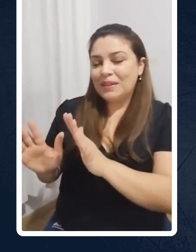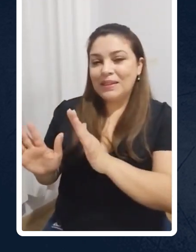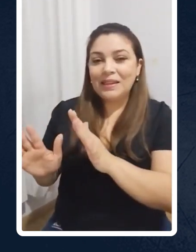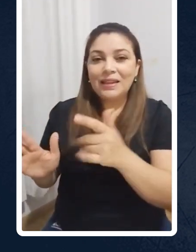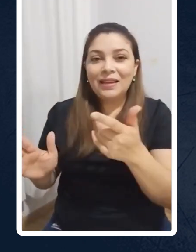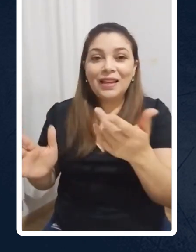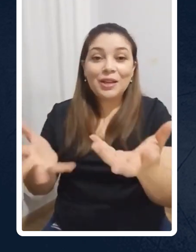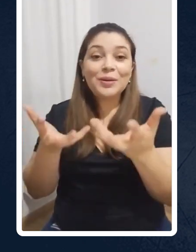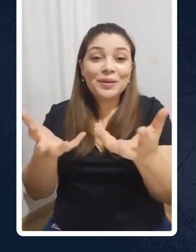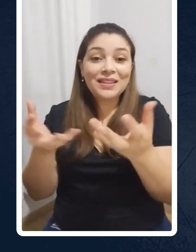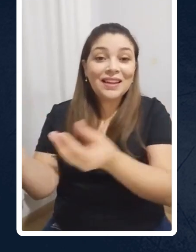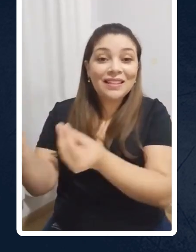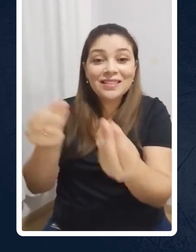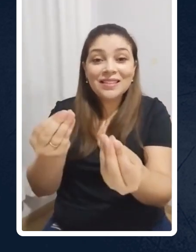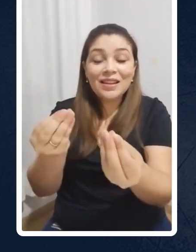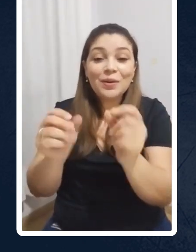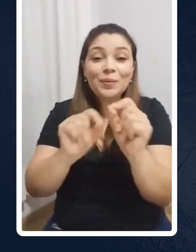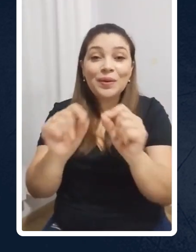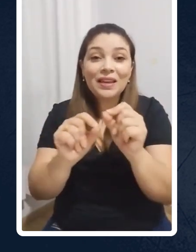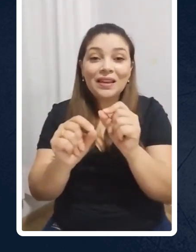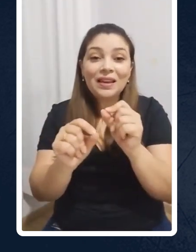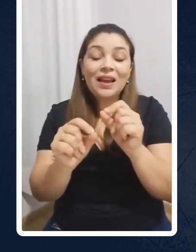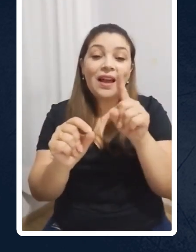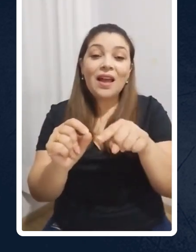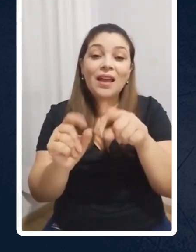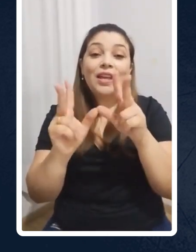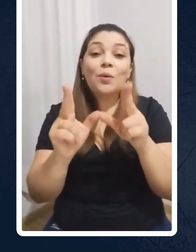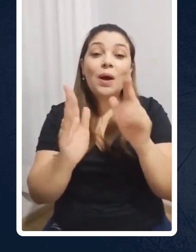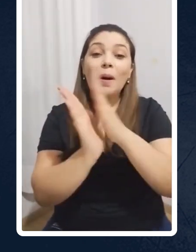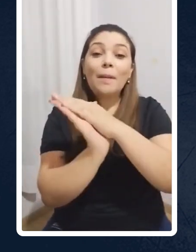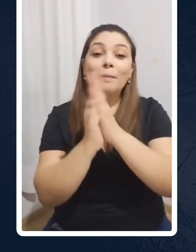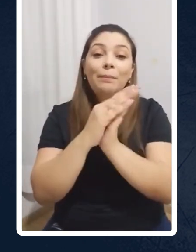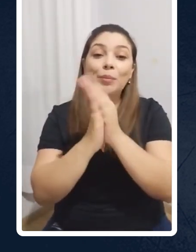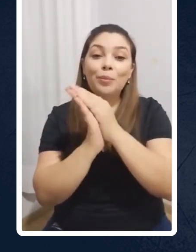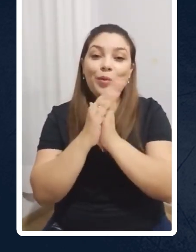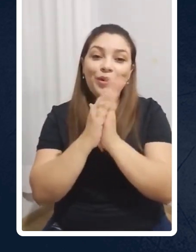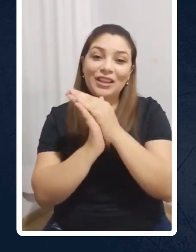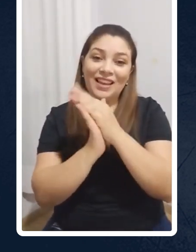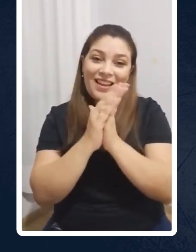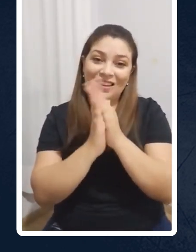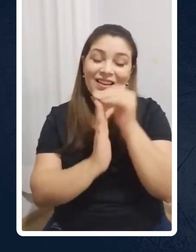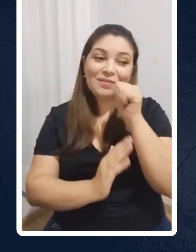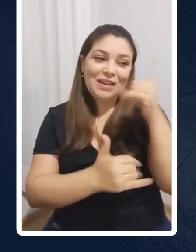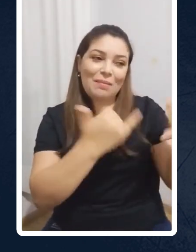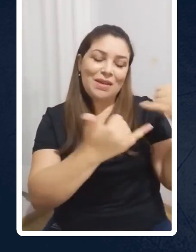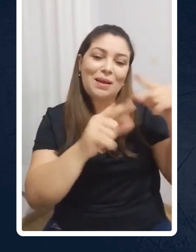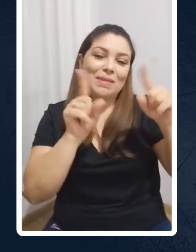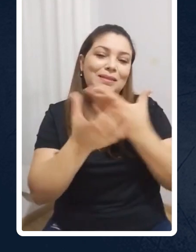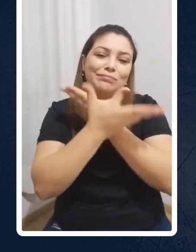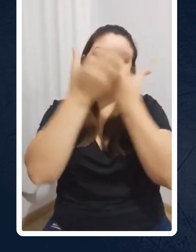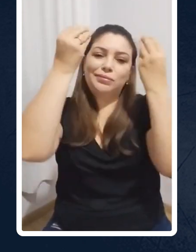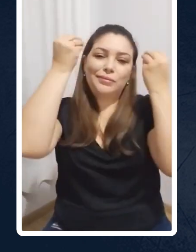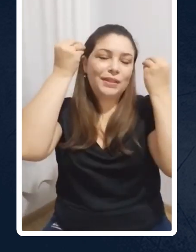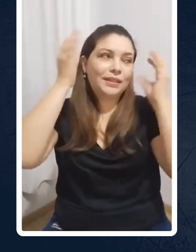nossa live. E esqueci de pegar a boneca que as minhas netas brincam aqui em casa. Mas esqueci de pegar. Mas não